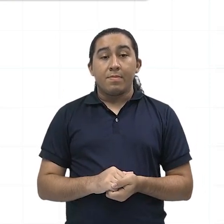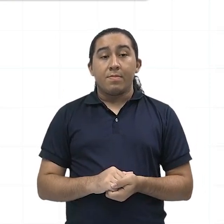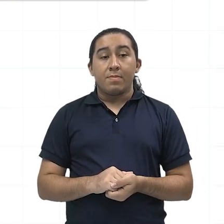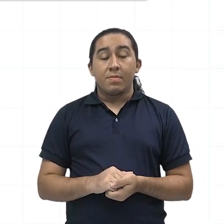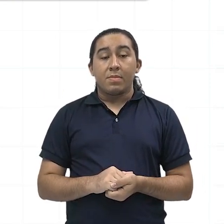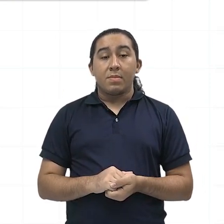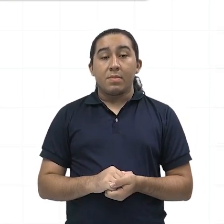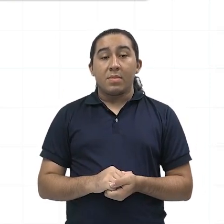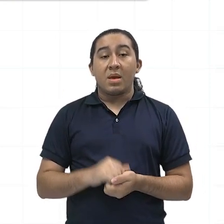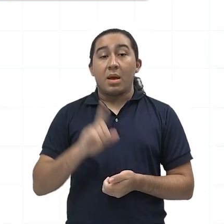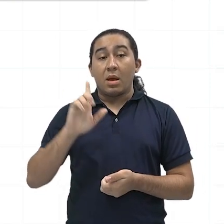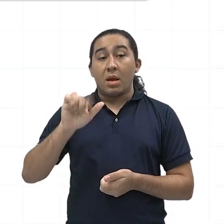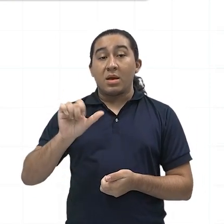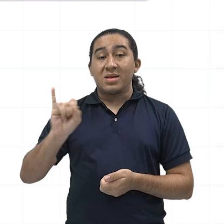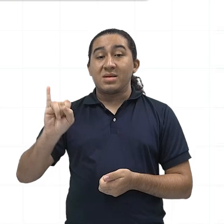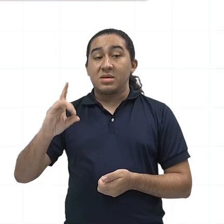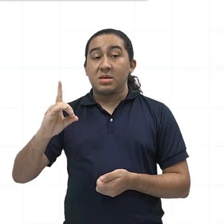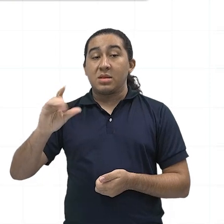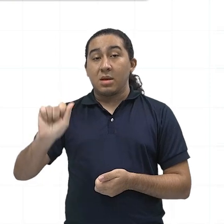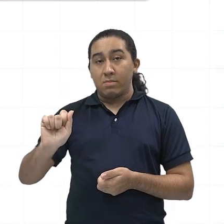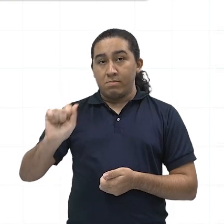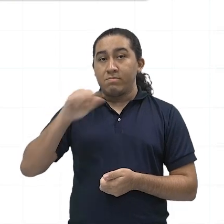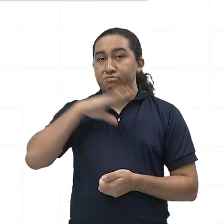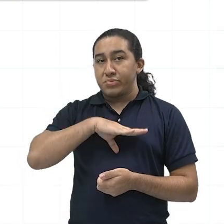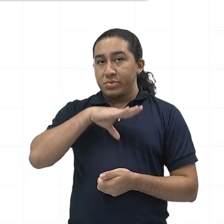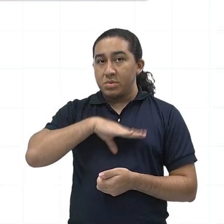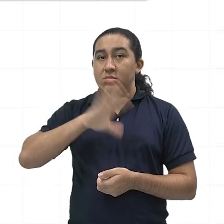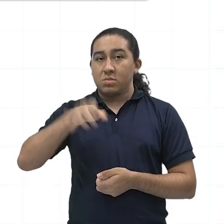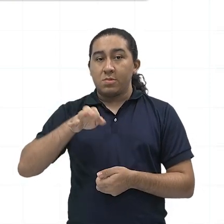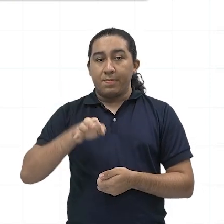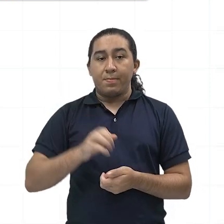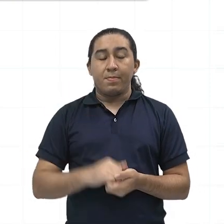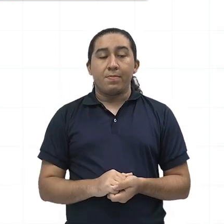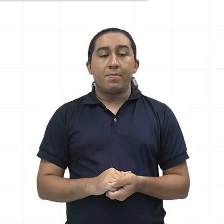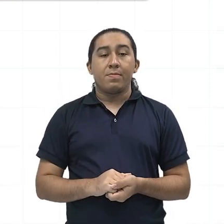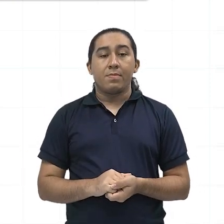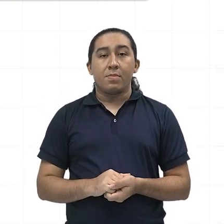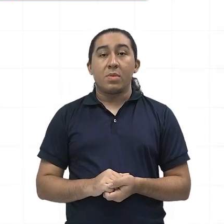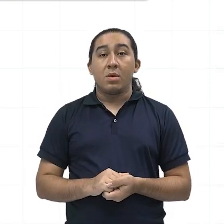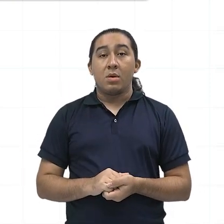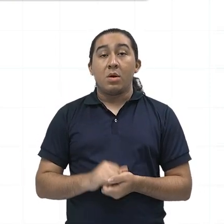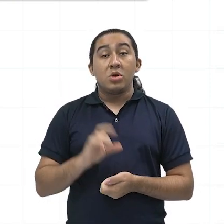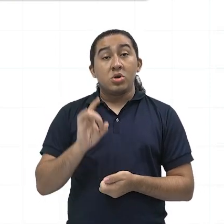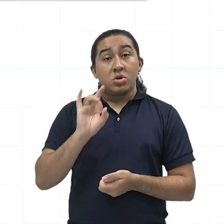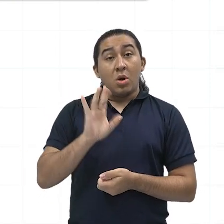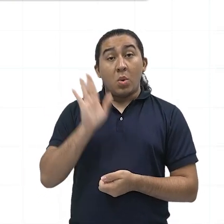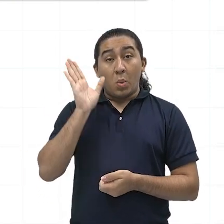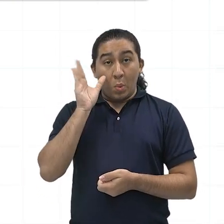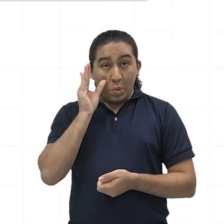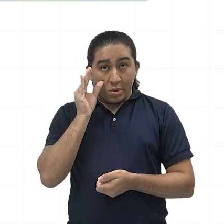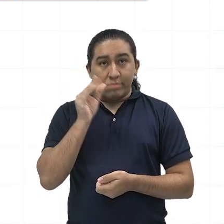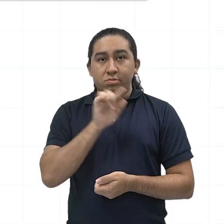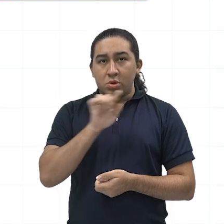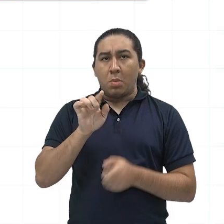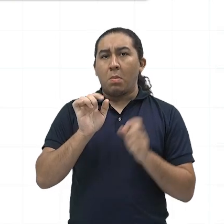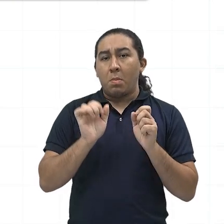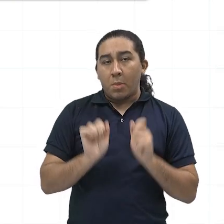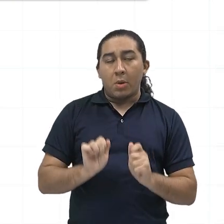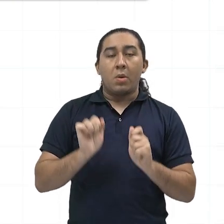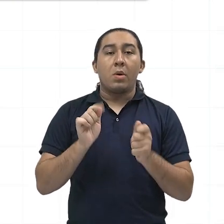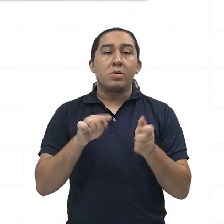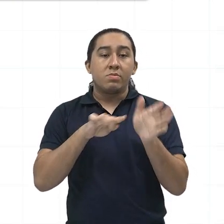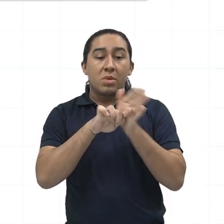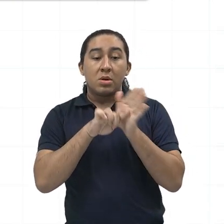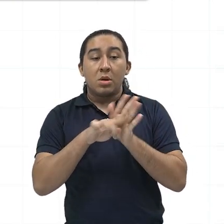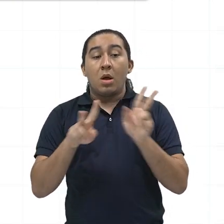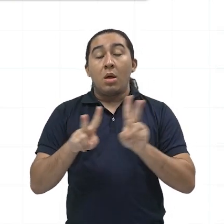da Imunodeficiência Adquirida. Então, isso é só uma curiosidade, vocês podem buscar as informações